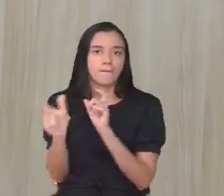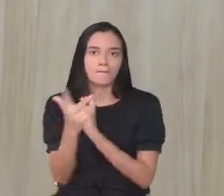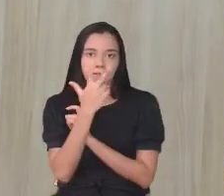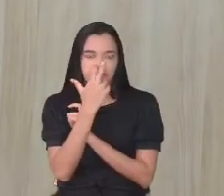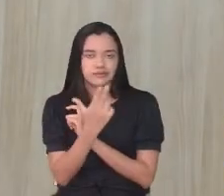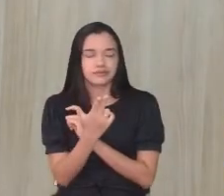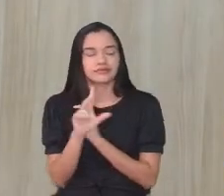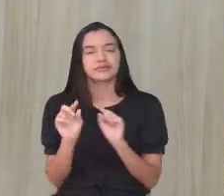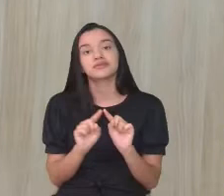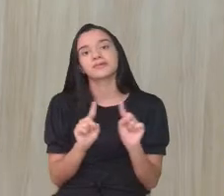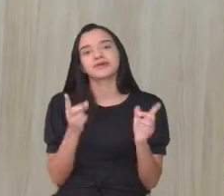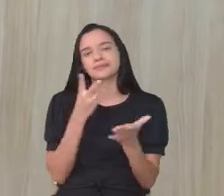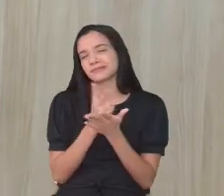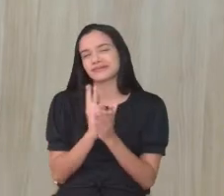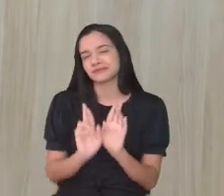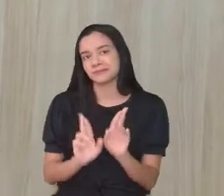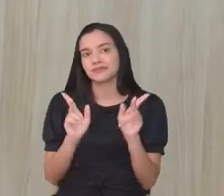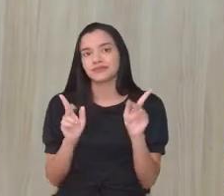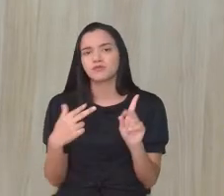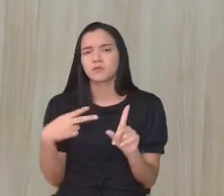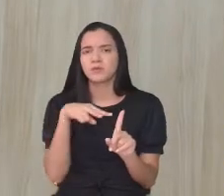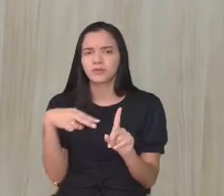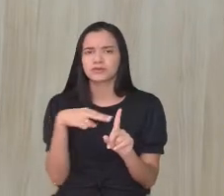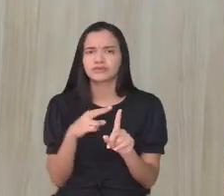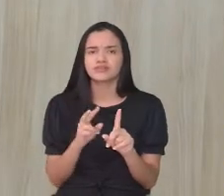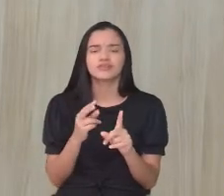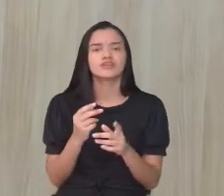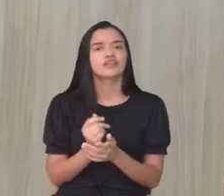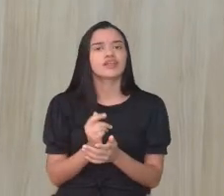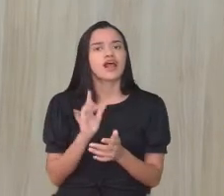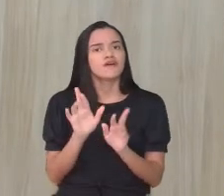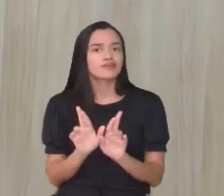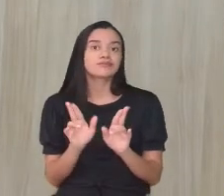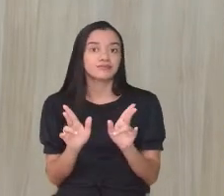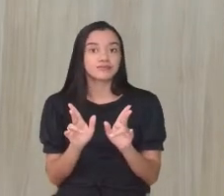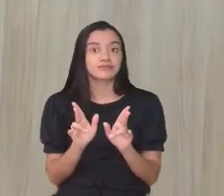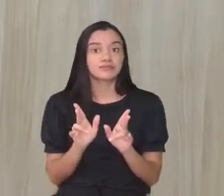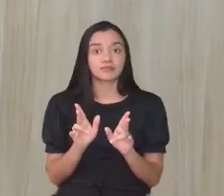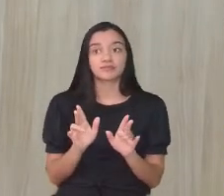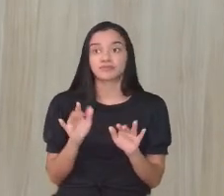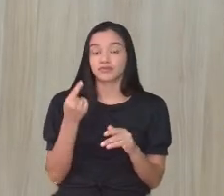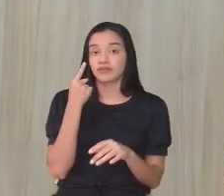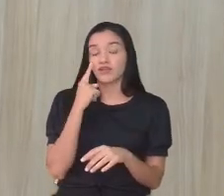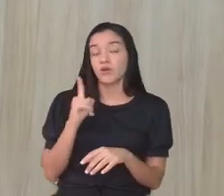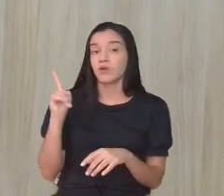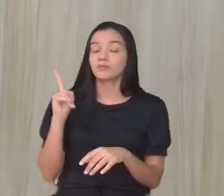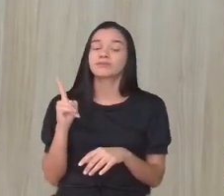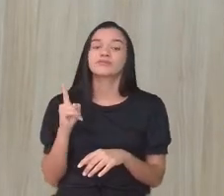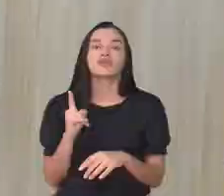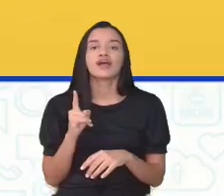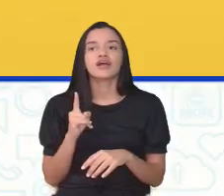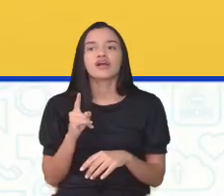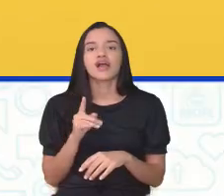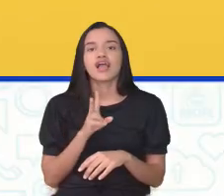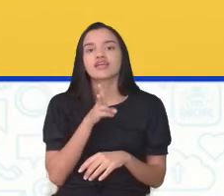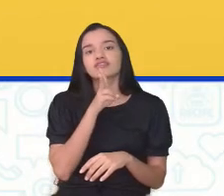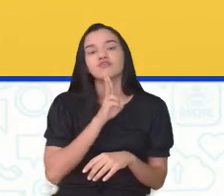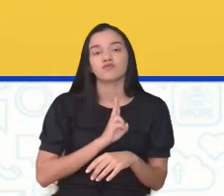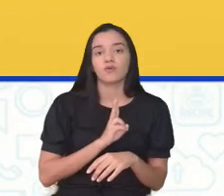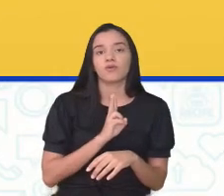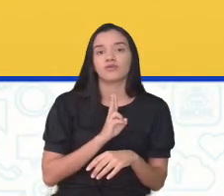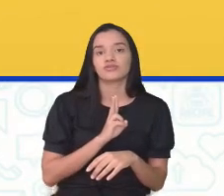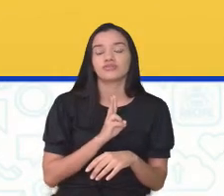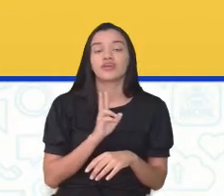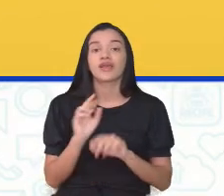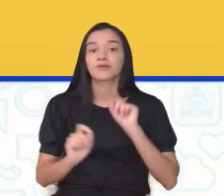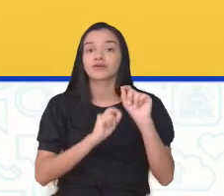Mas é sempre distinto, tá? Quando a gente muda o ponto de vista, alguma coisa vai se diferenciar. Essa voz que conta a história é a voz